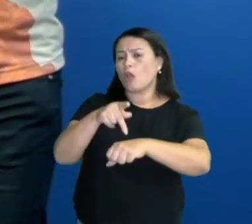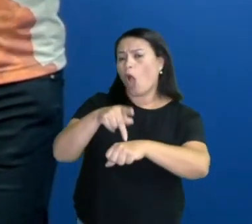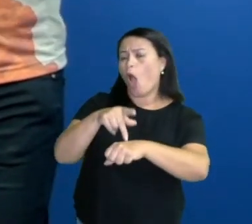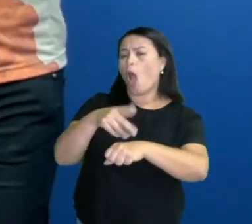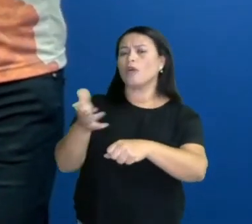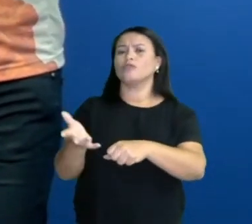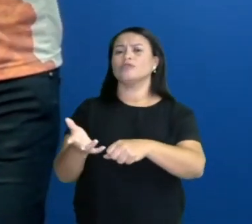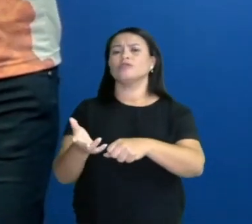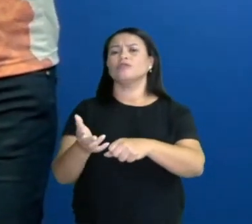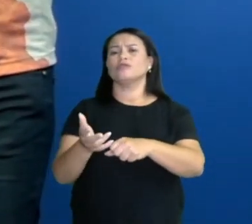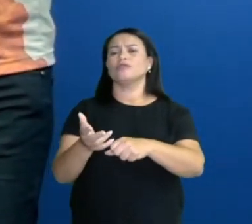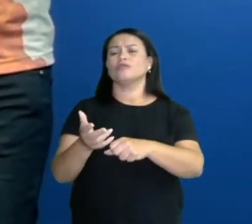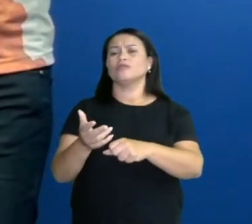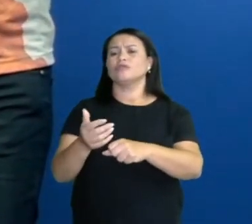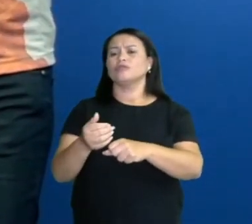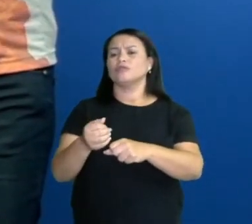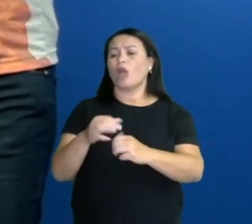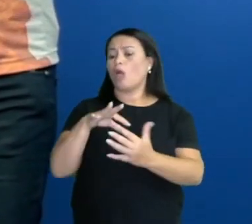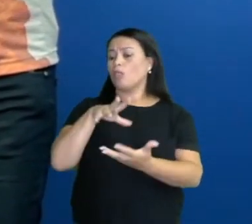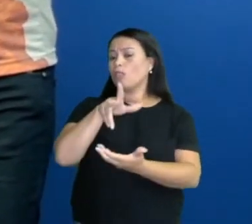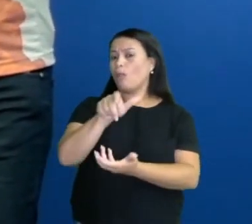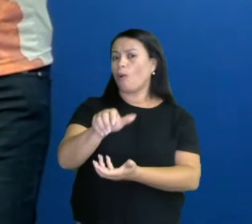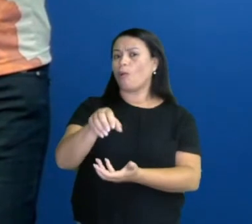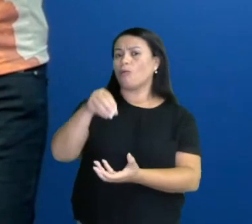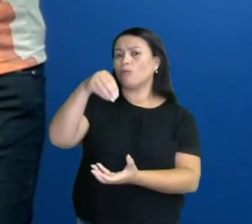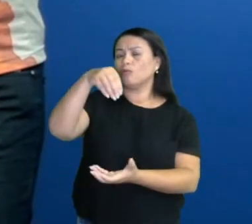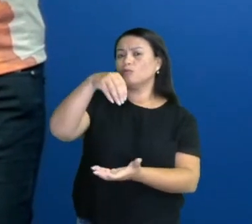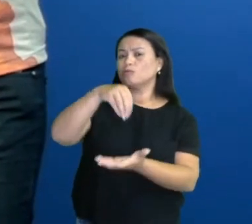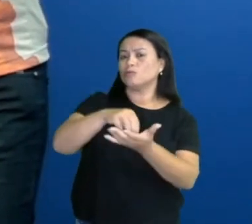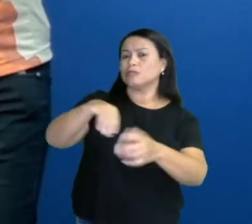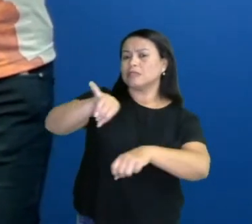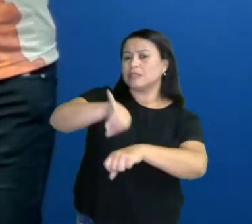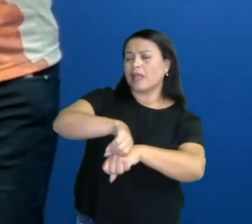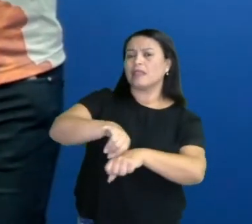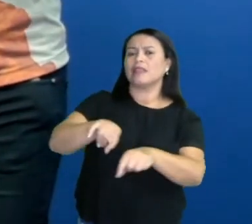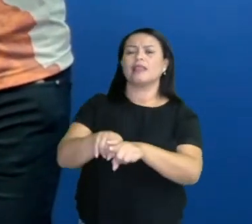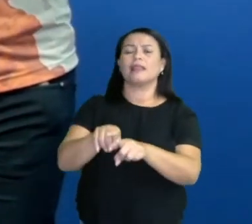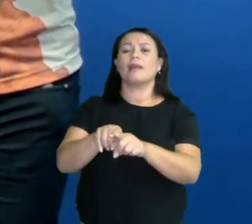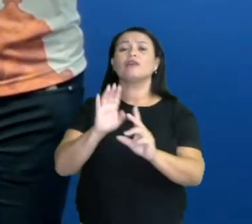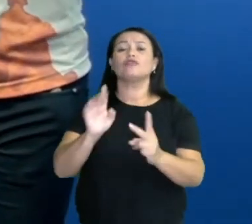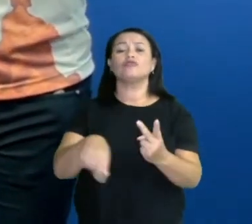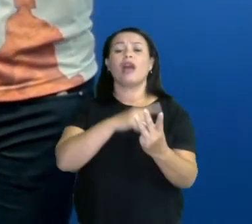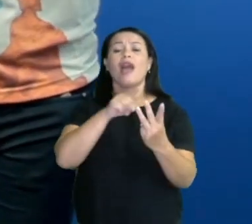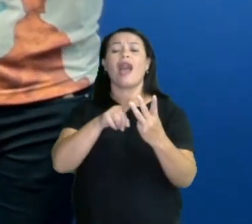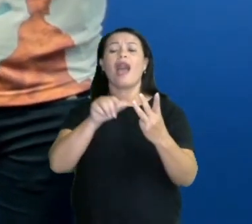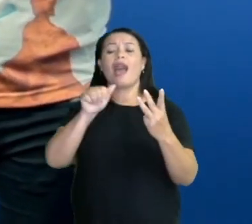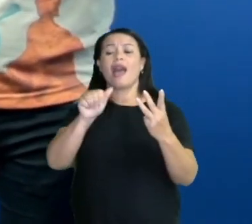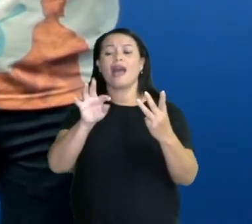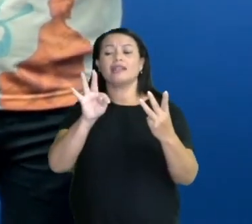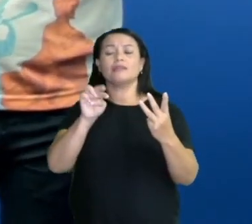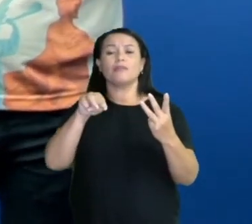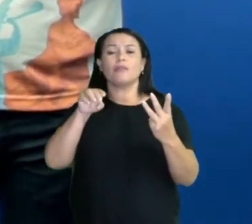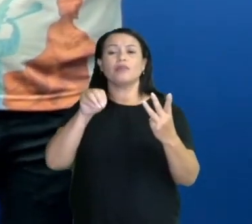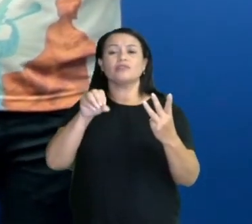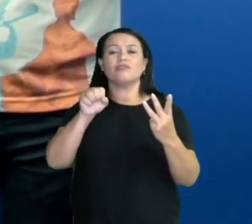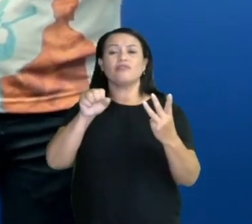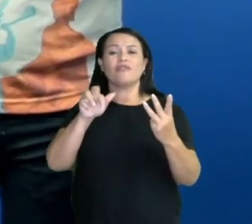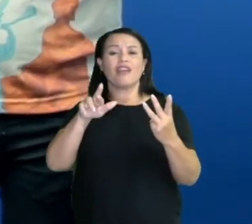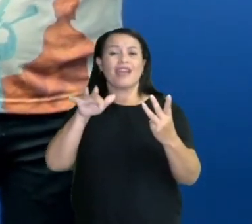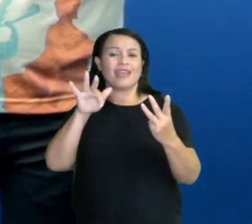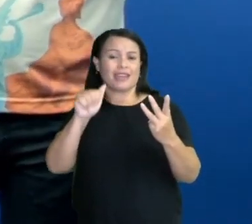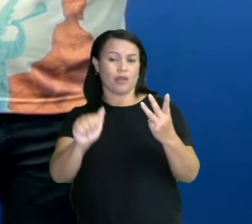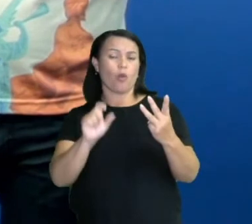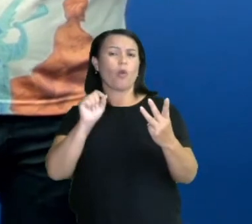rochas, todo o centro da Terra, todos os continentes. Já a atmosfera envolve todos os seres bióticos e abióticos